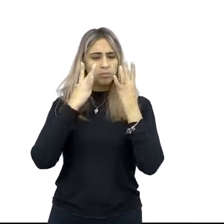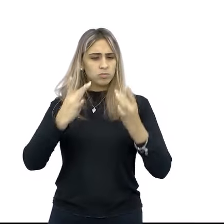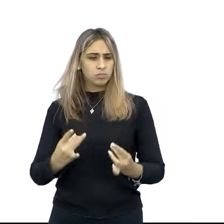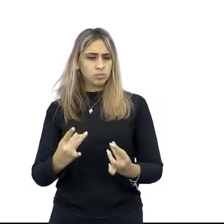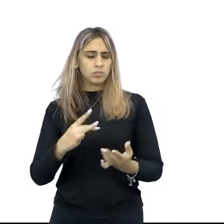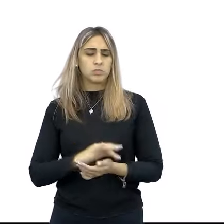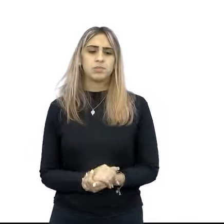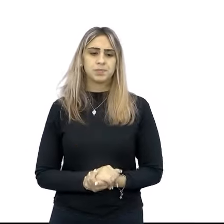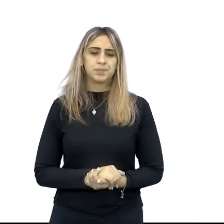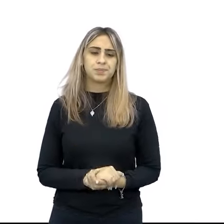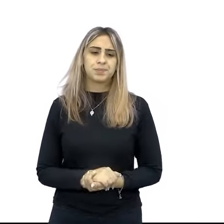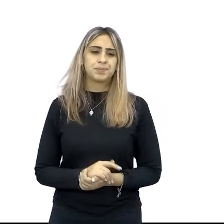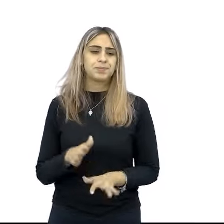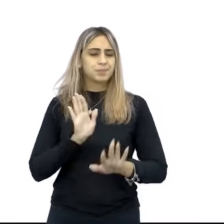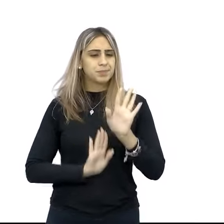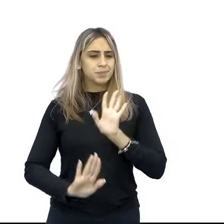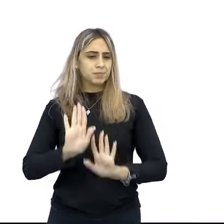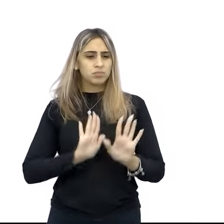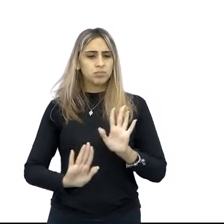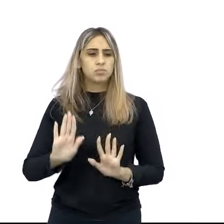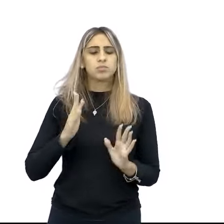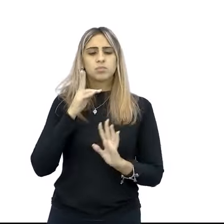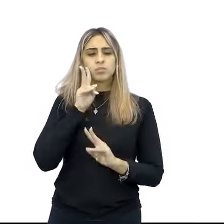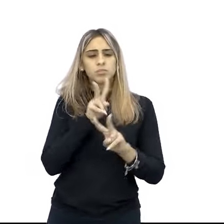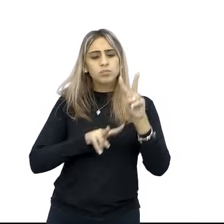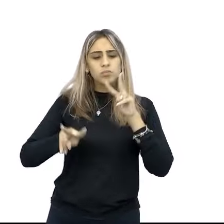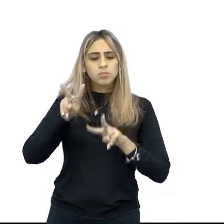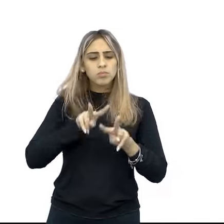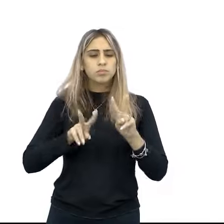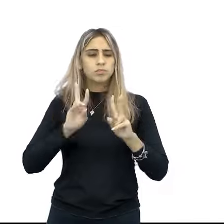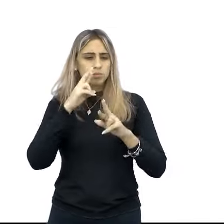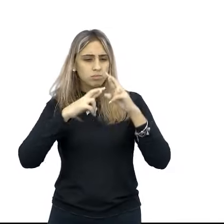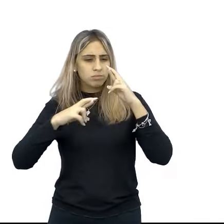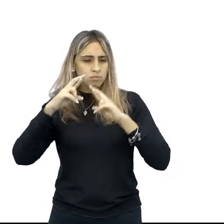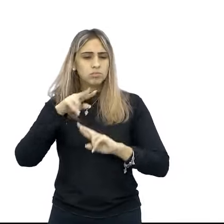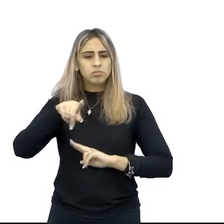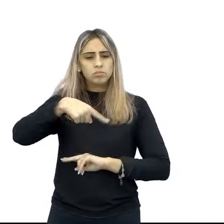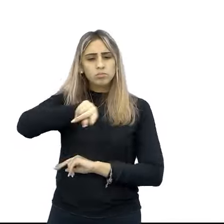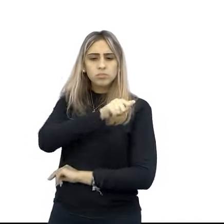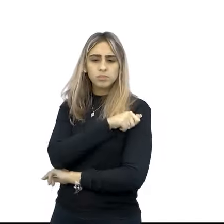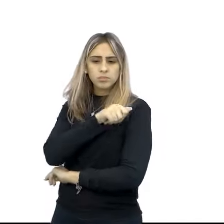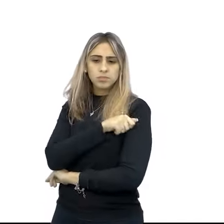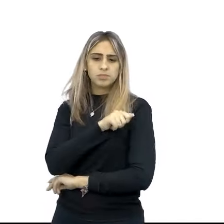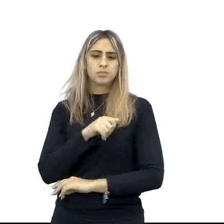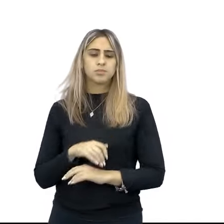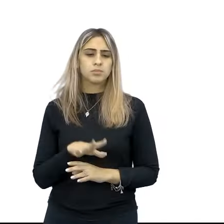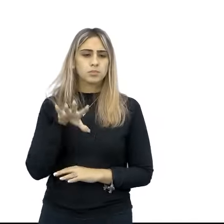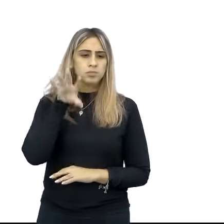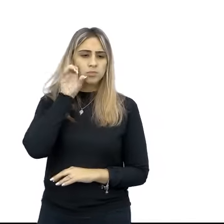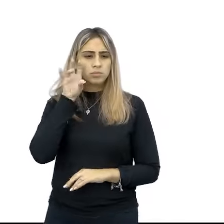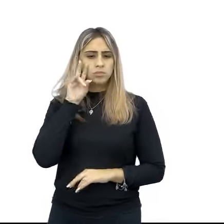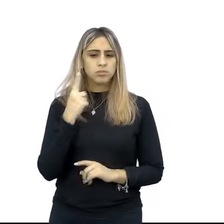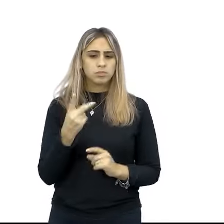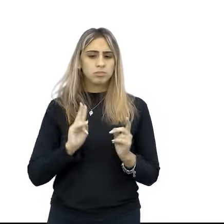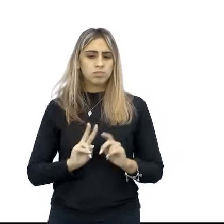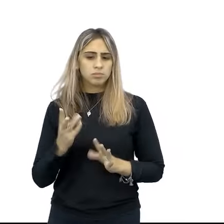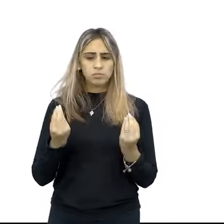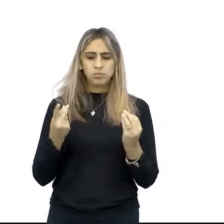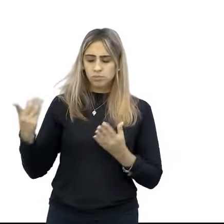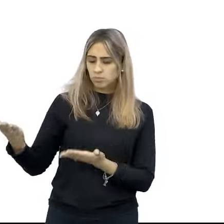e de cuidado, né, observando aí sempre os estudantes, escutando muito o que